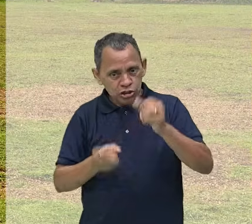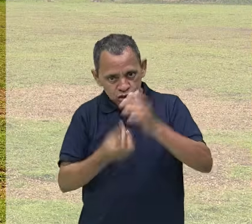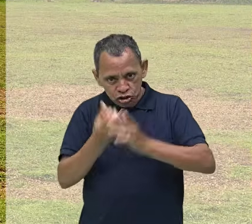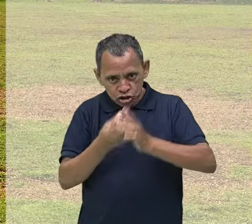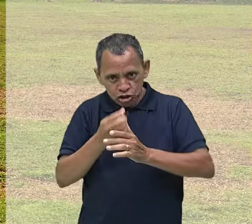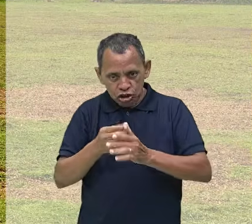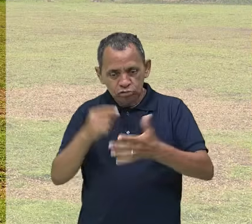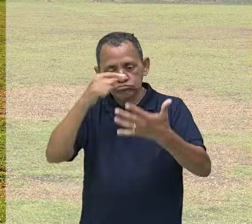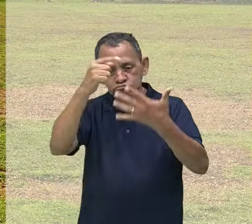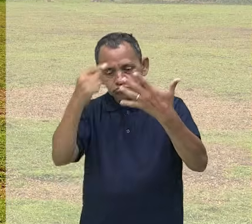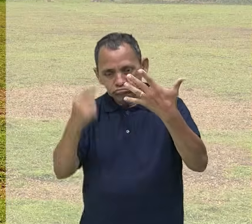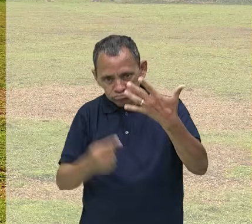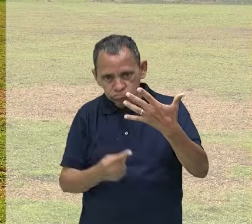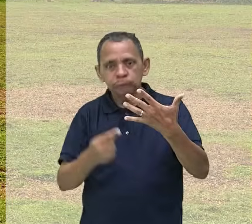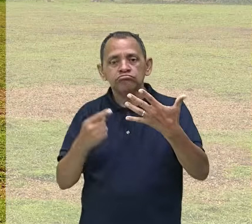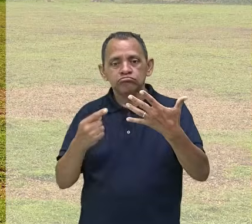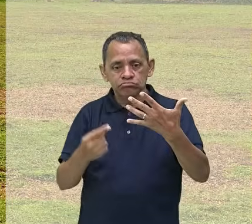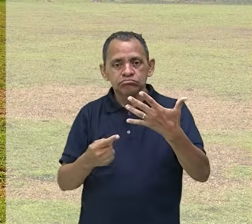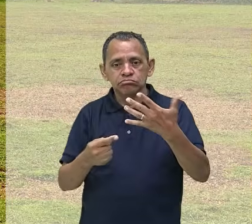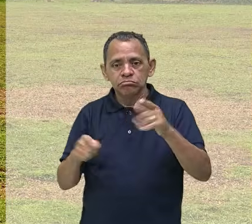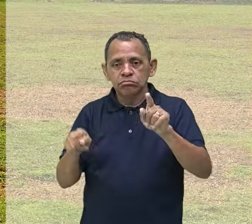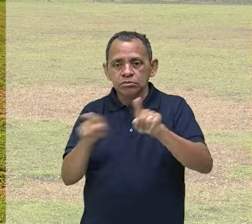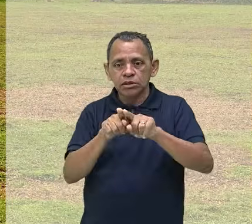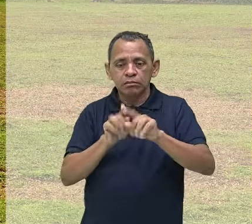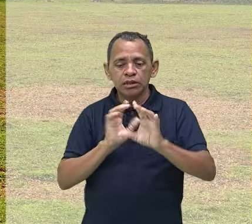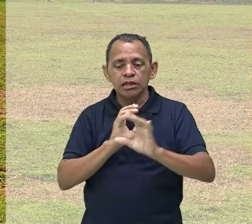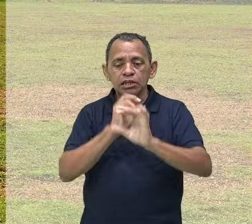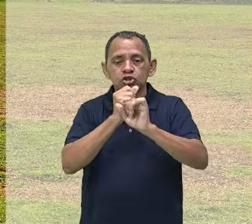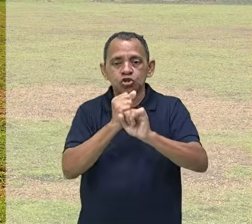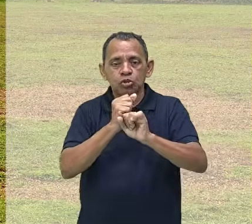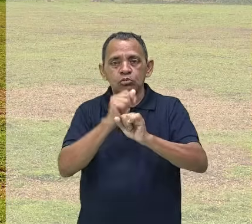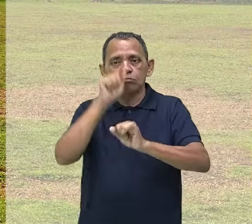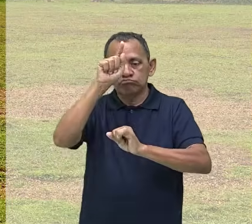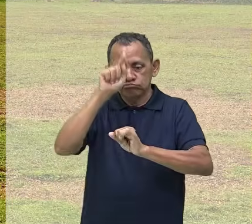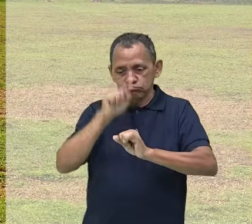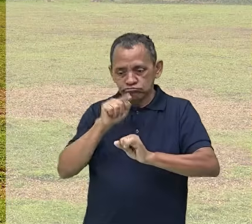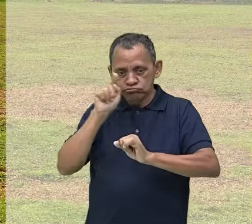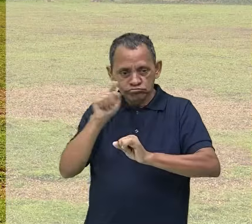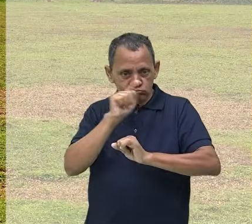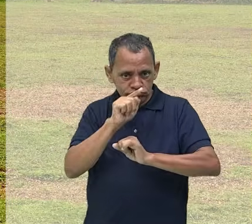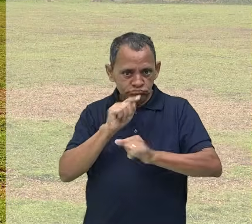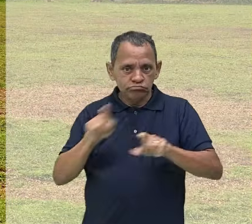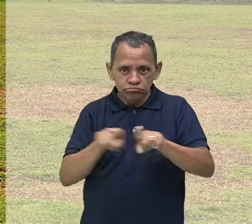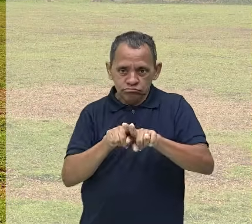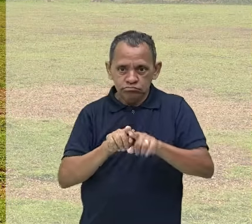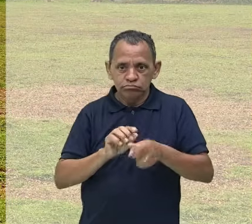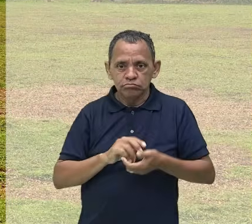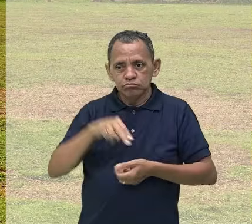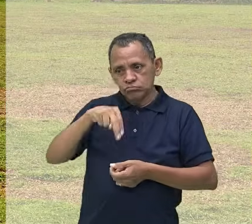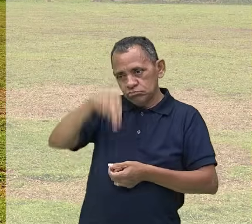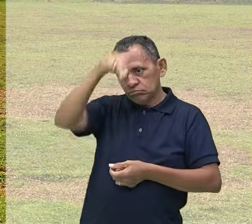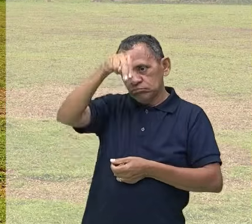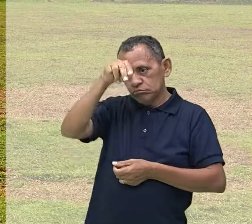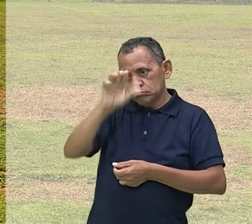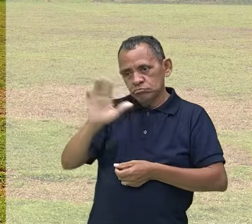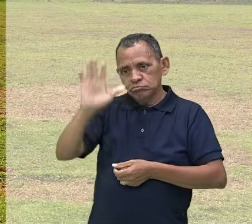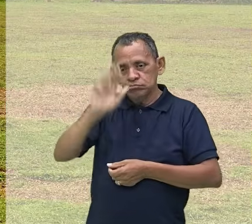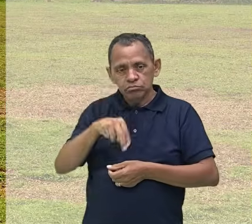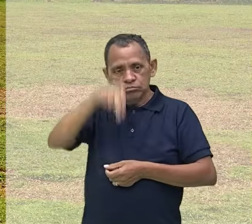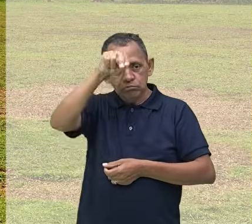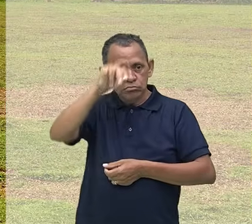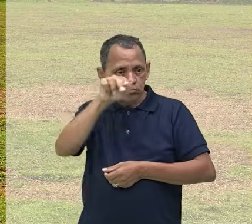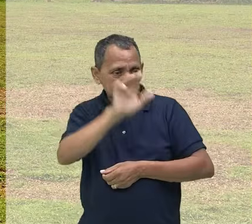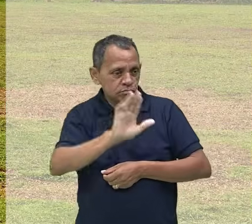pontos colaterais, que vai ser a soma ali dos pontos cardeais, tá? Nordeste,